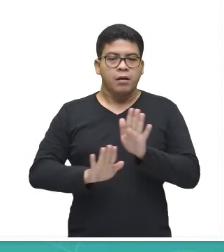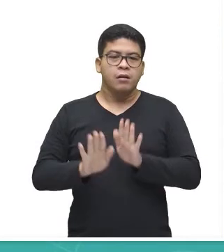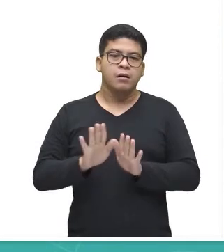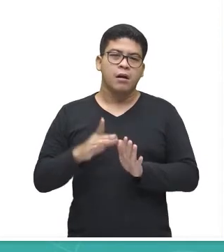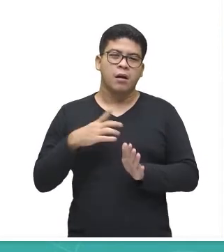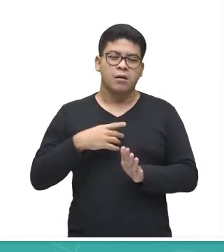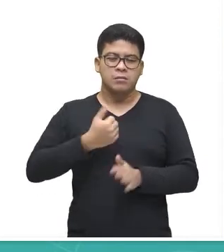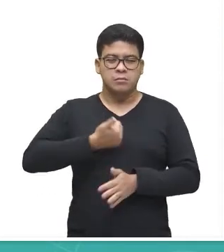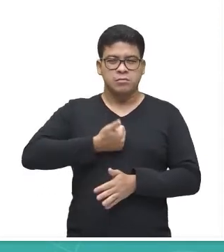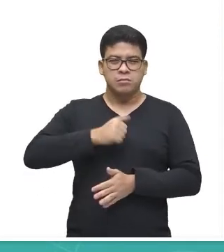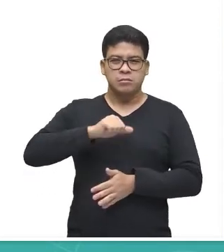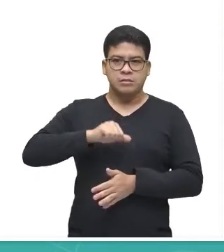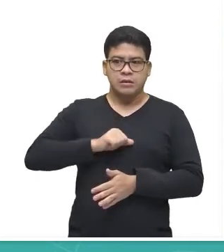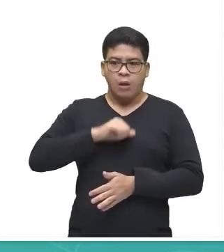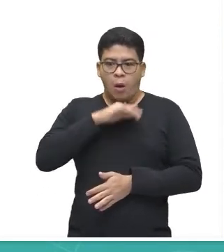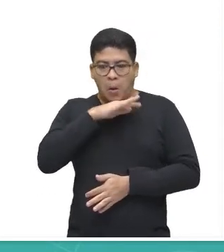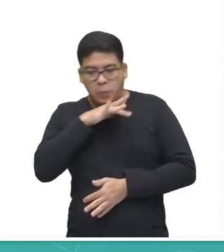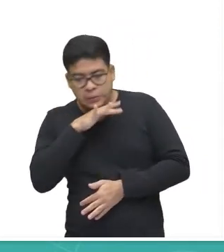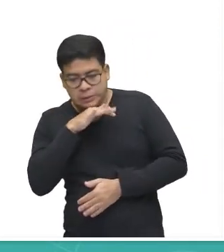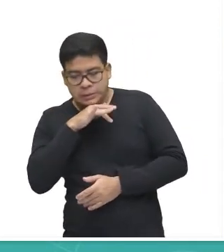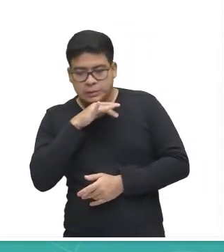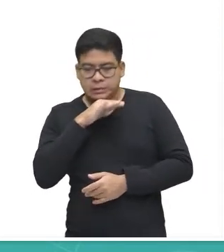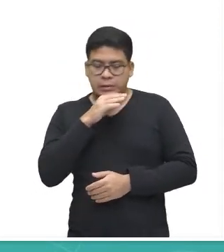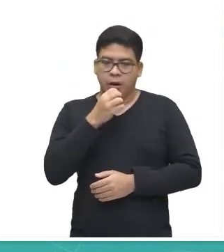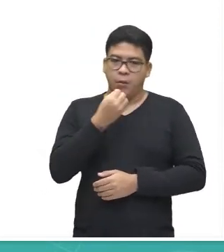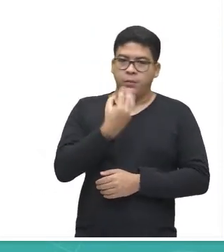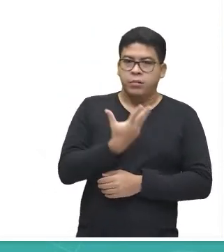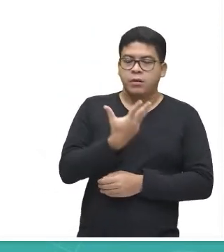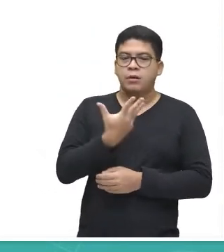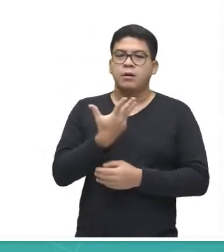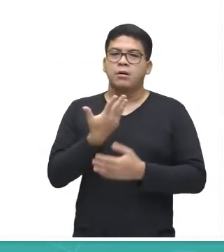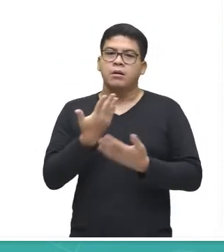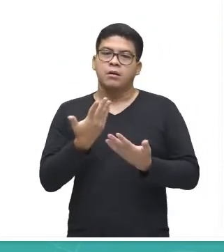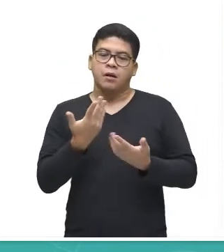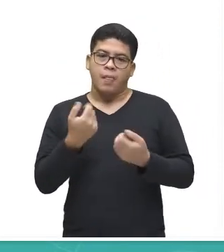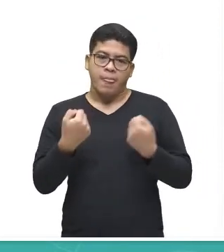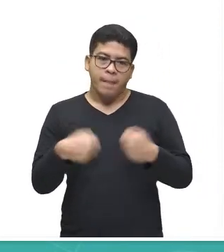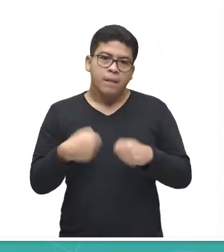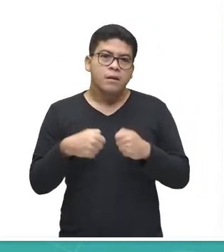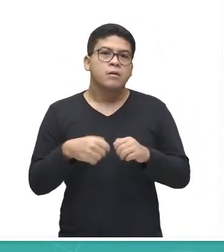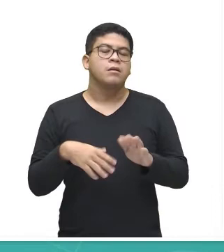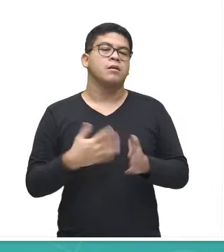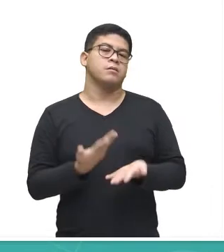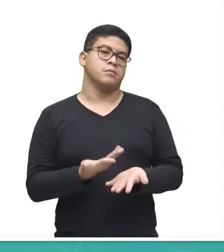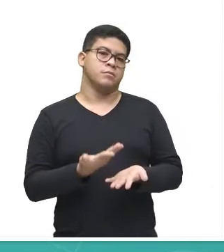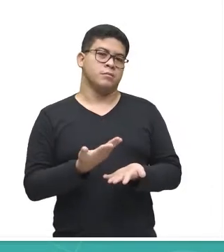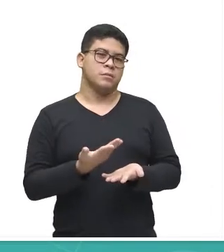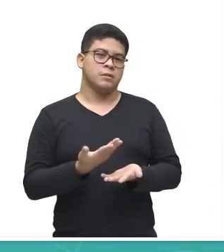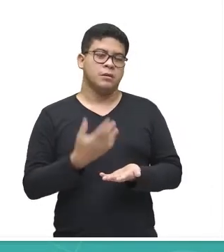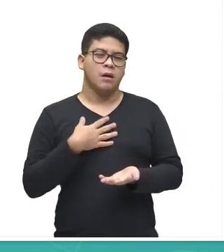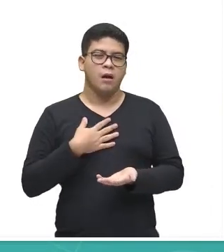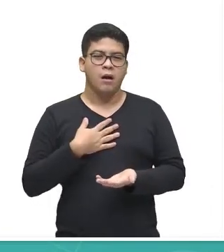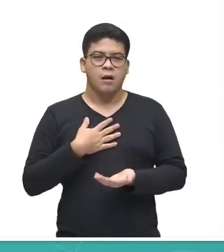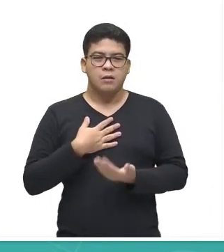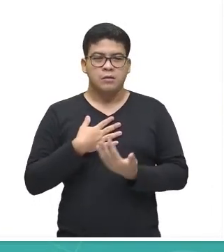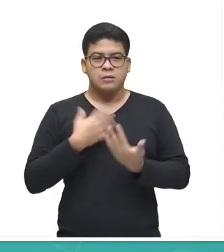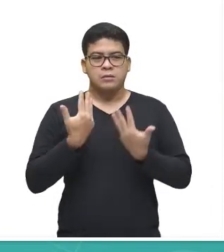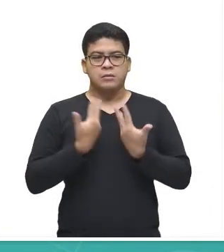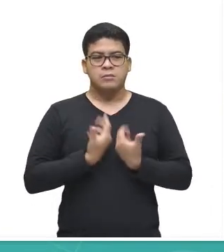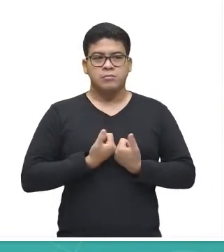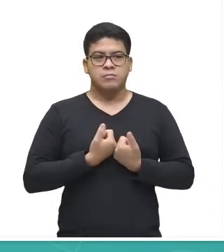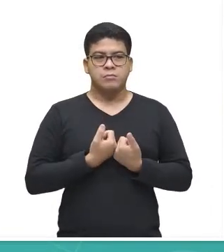instabilidade emocional, ela pode levar, em algumas ocasiões, a episódios depressivos, né? Muito se ouve